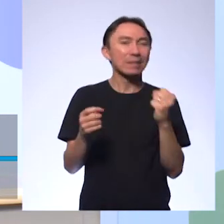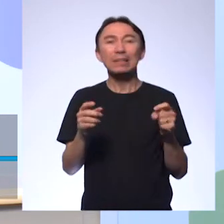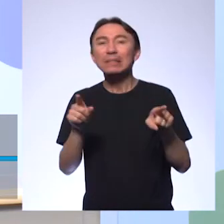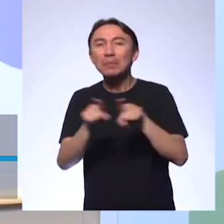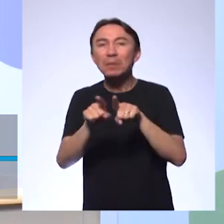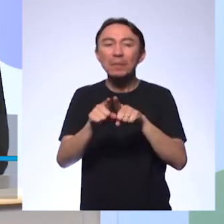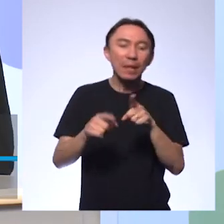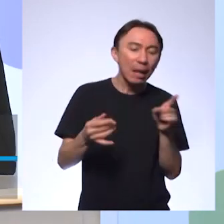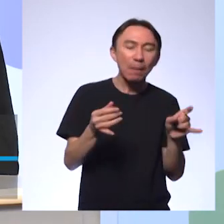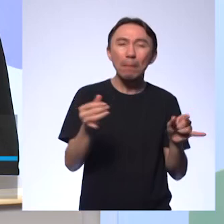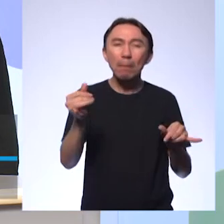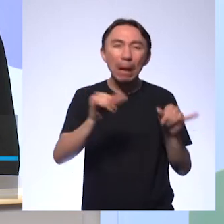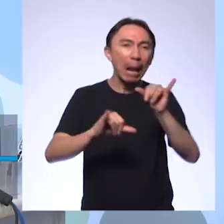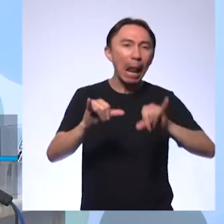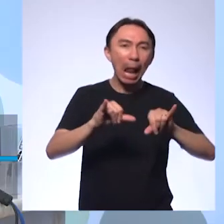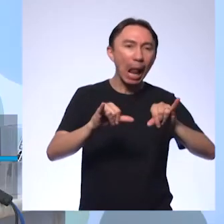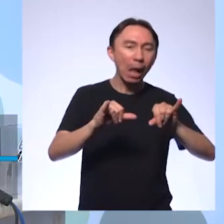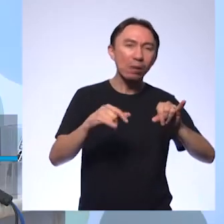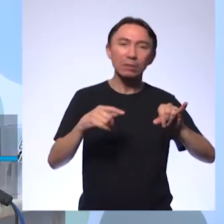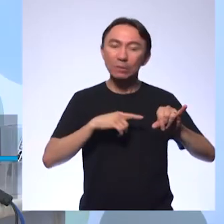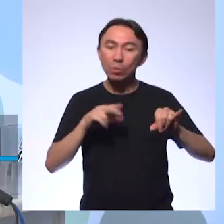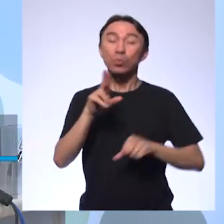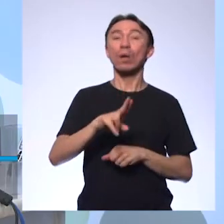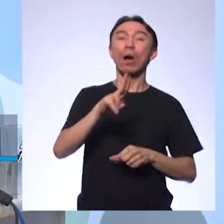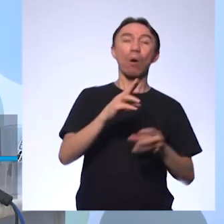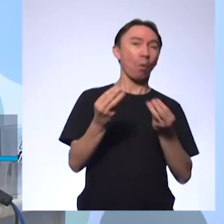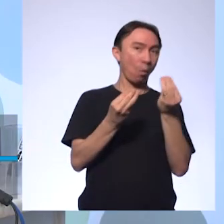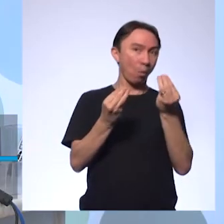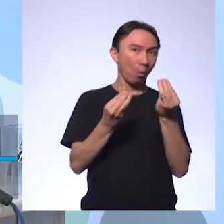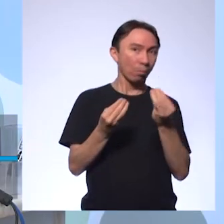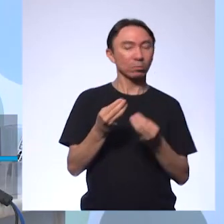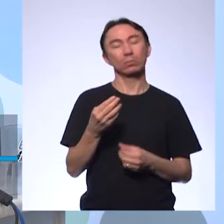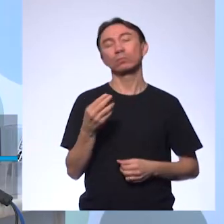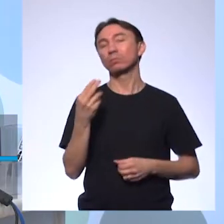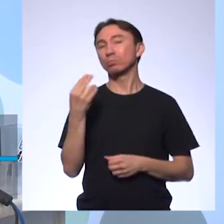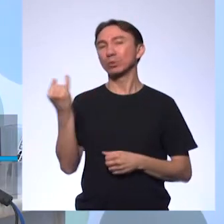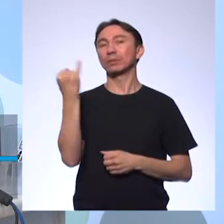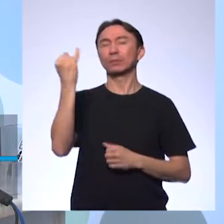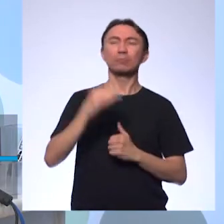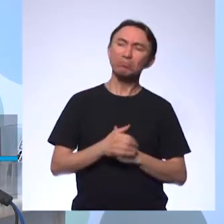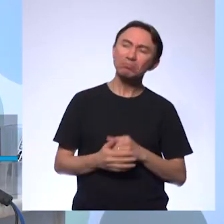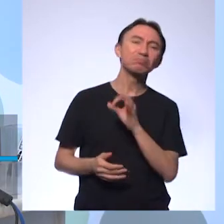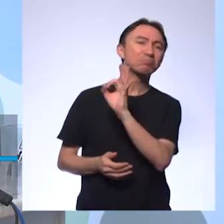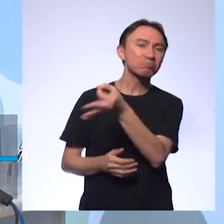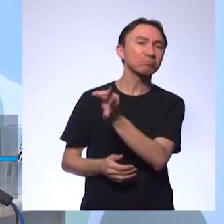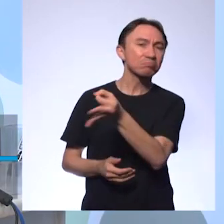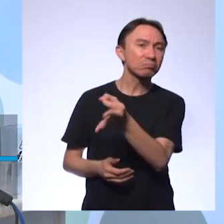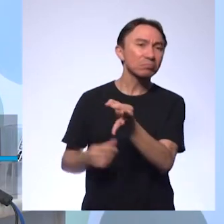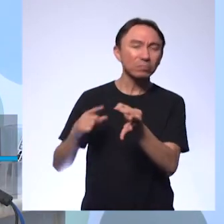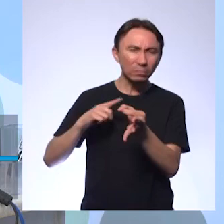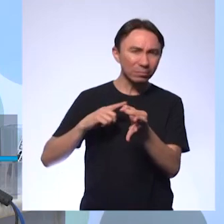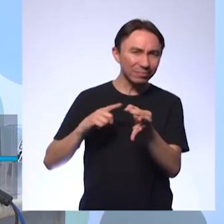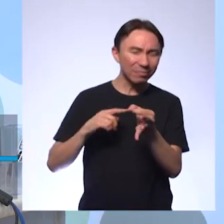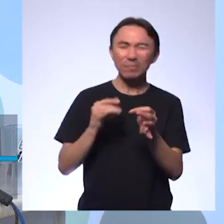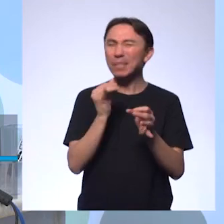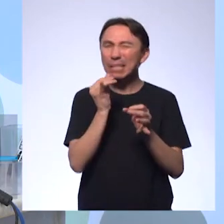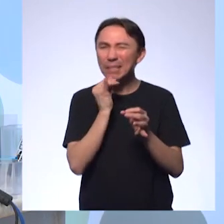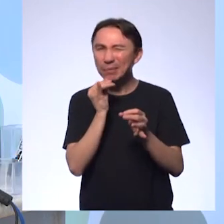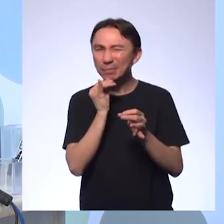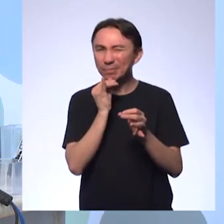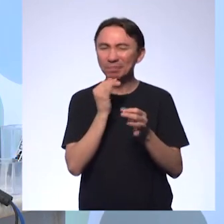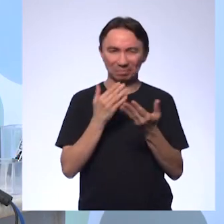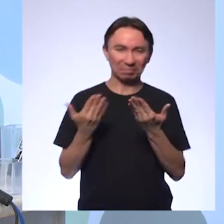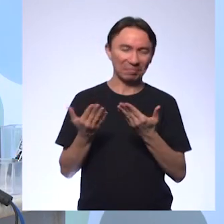as substâncias. Sim, perfeito. A pessoa está na ideia, está aí no caminho certo, né? Aqui nós temos um exemplo bem clássico, também está na apostila